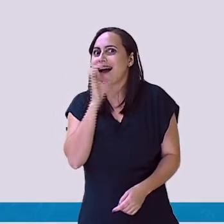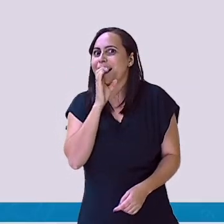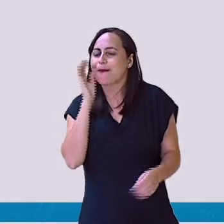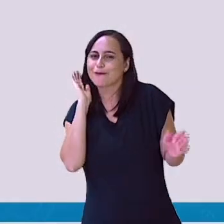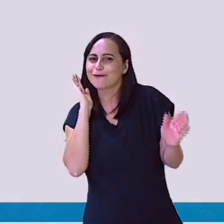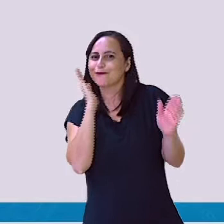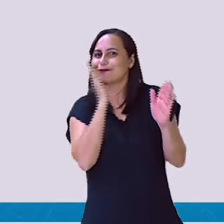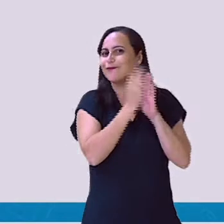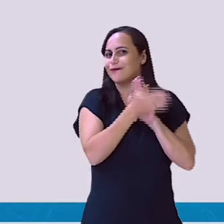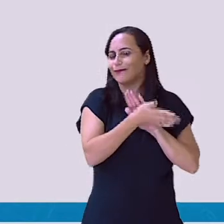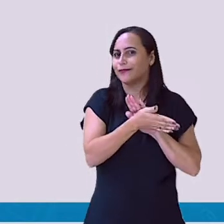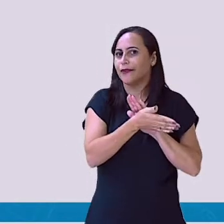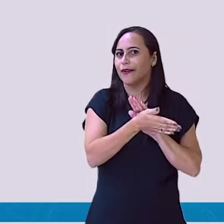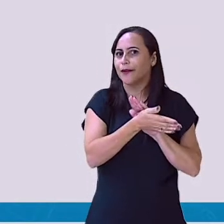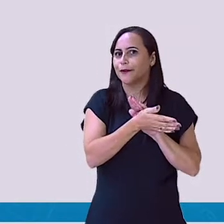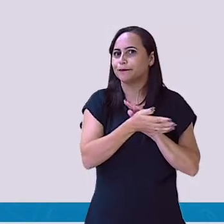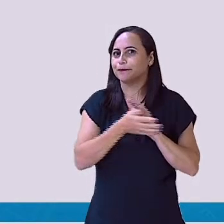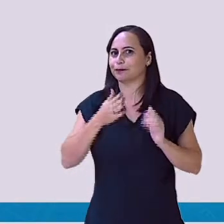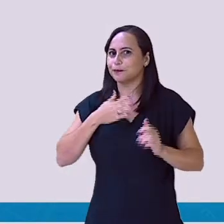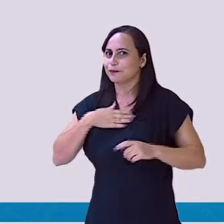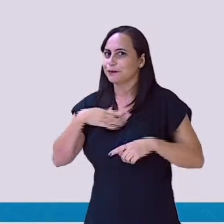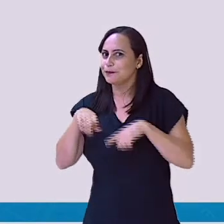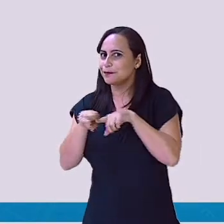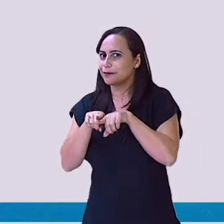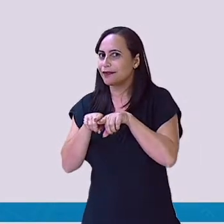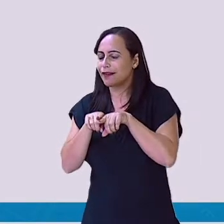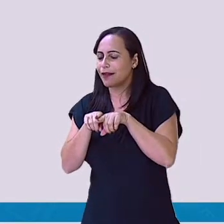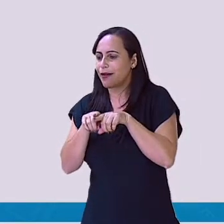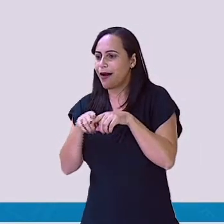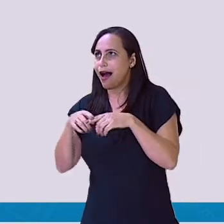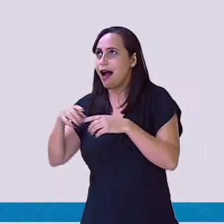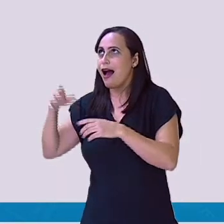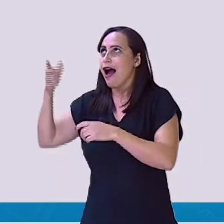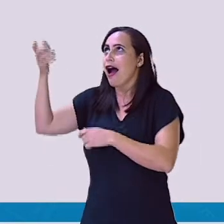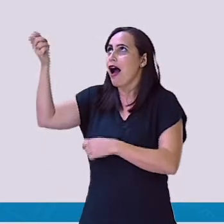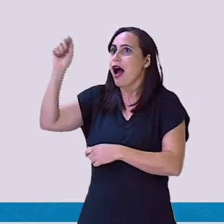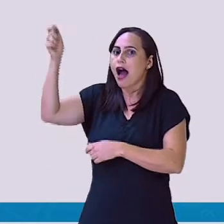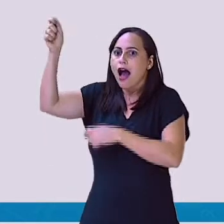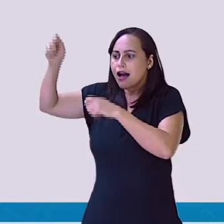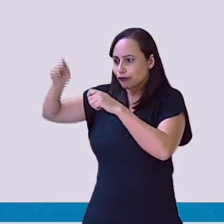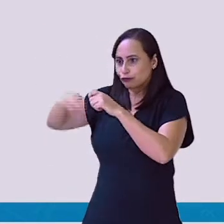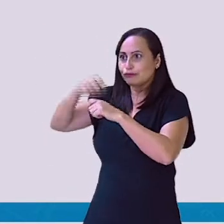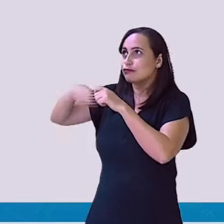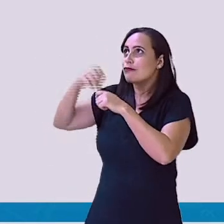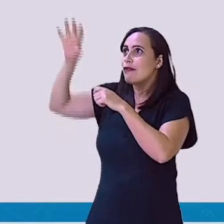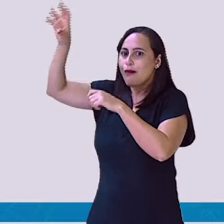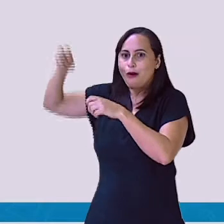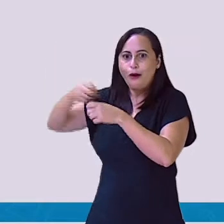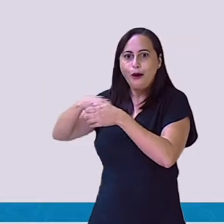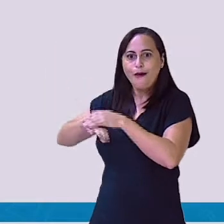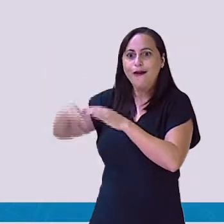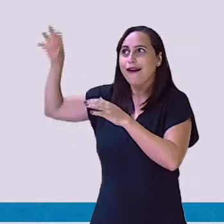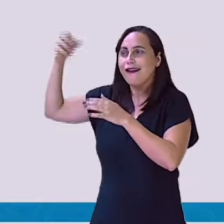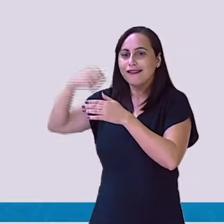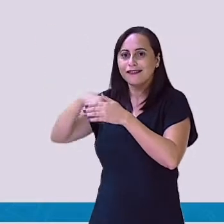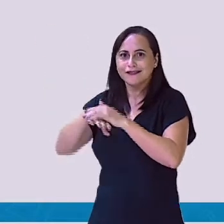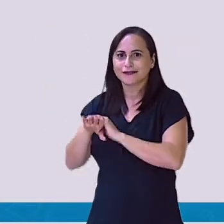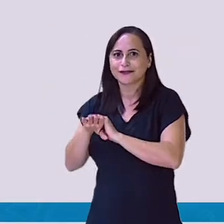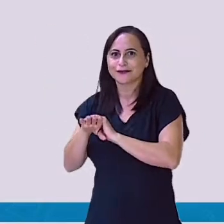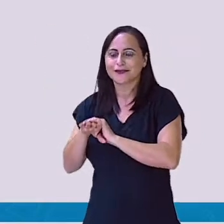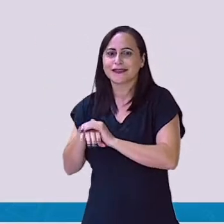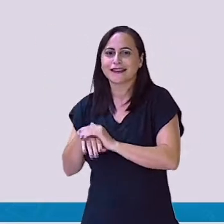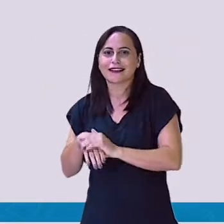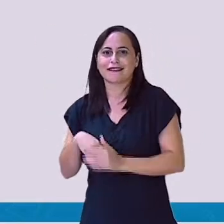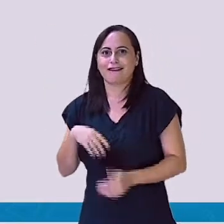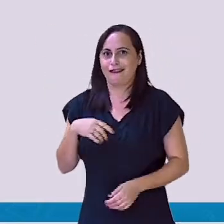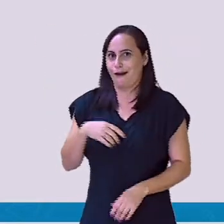sua pipa e eu zunei para o morro acima, sabendo o quão rápido era meu